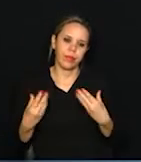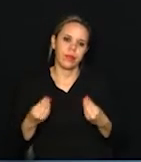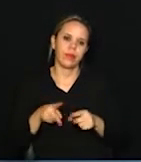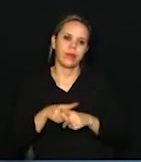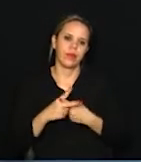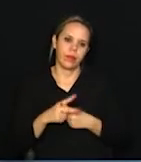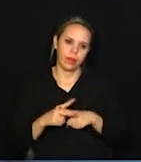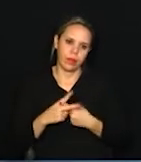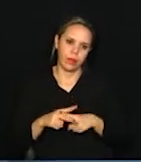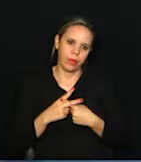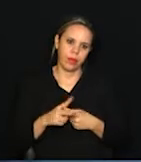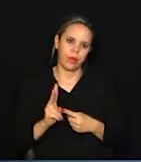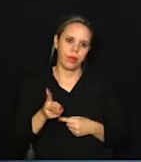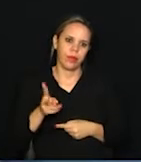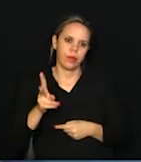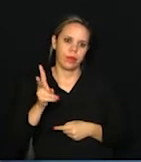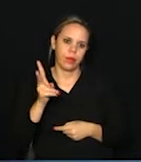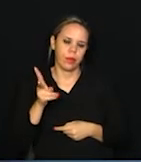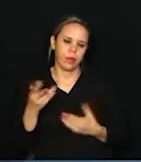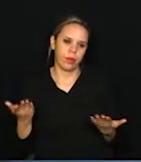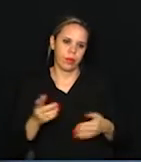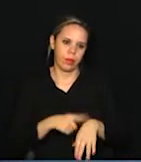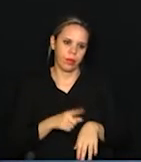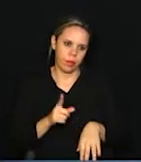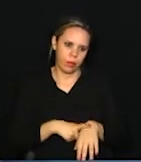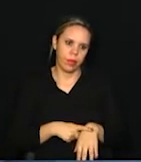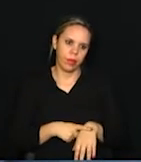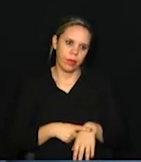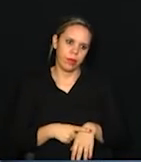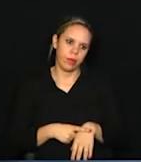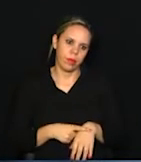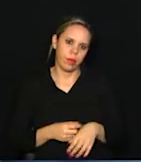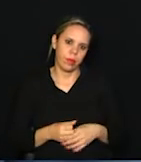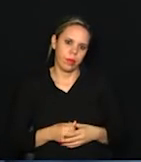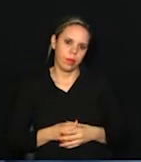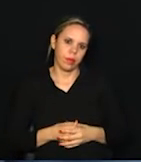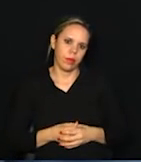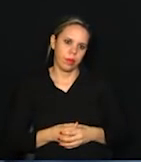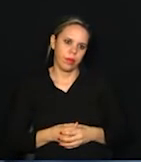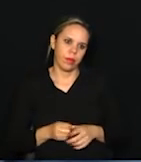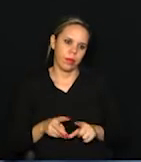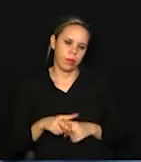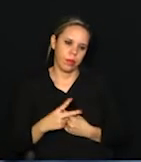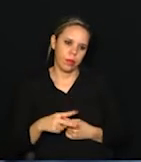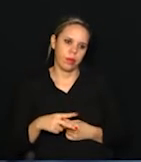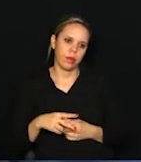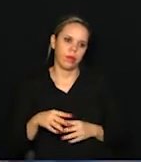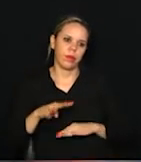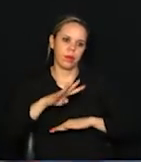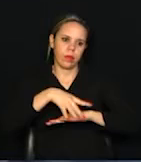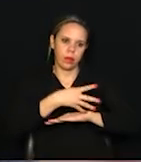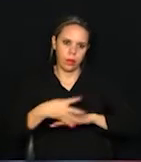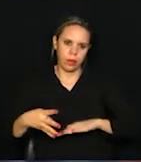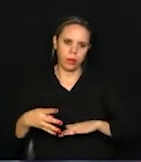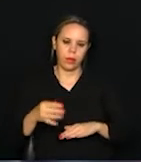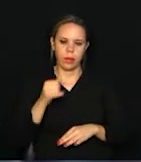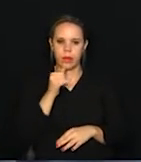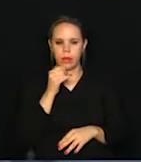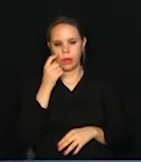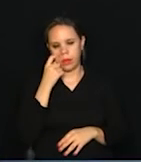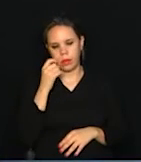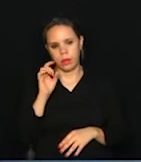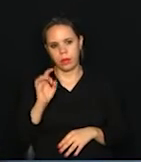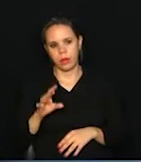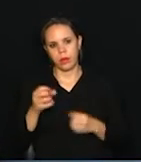manutenção periódica, evidente, e nesse momento carece de manutenção na sinalização. Mas para ficar só na